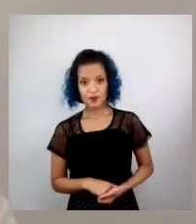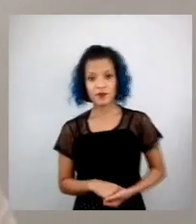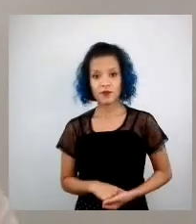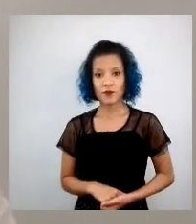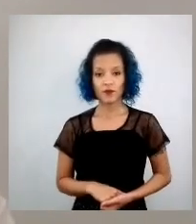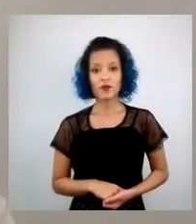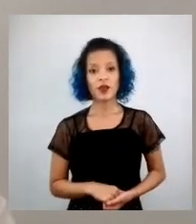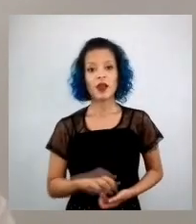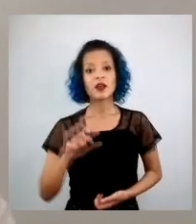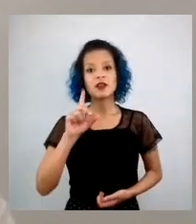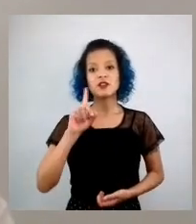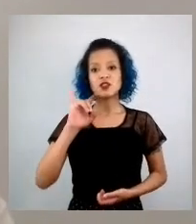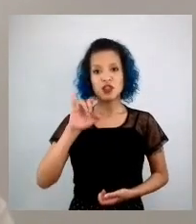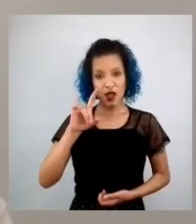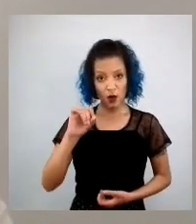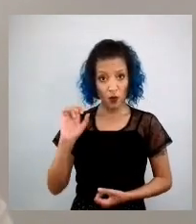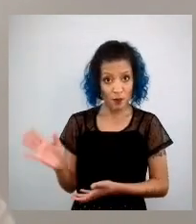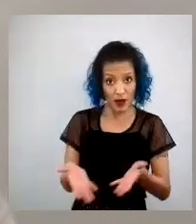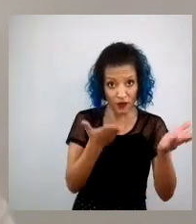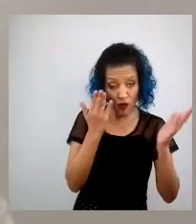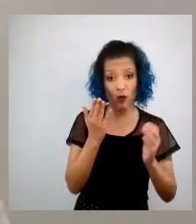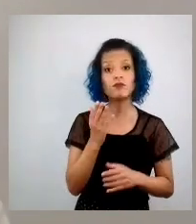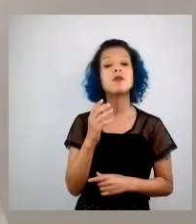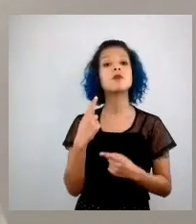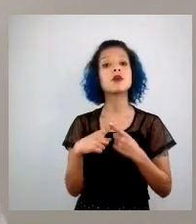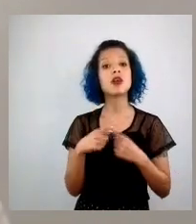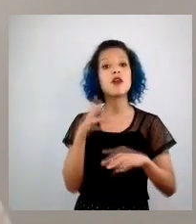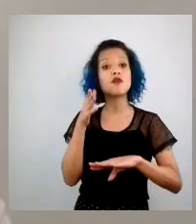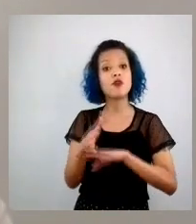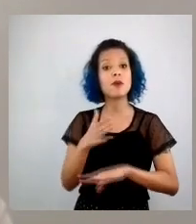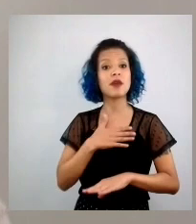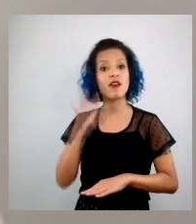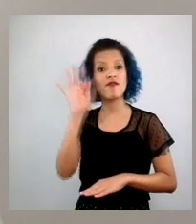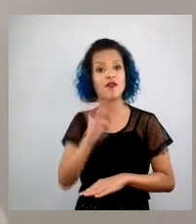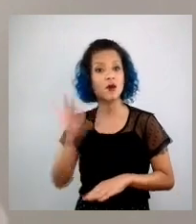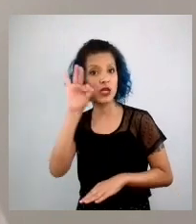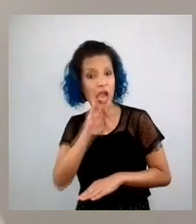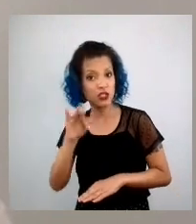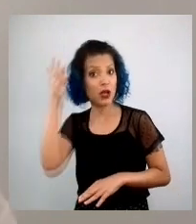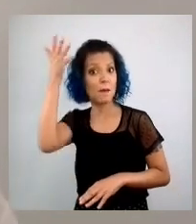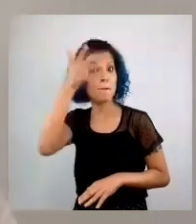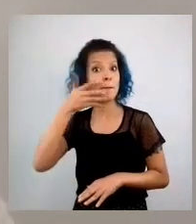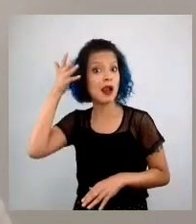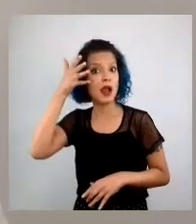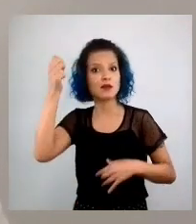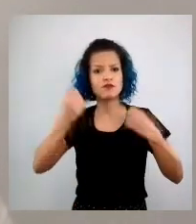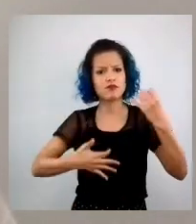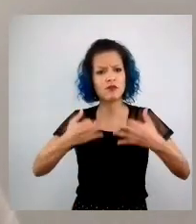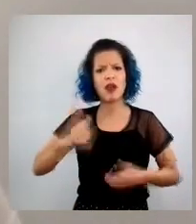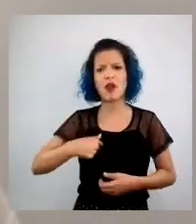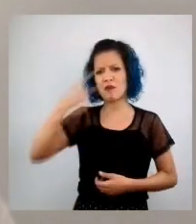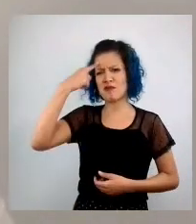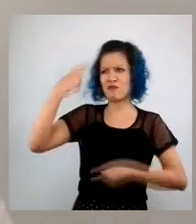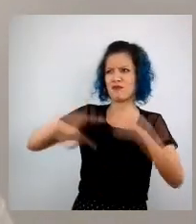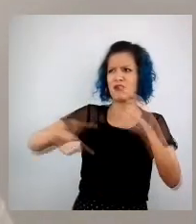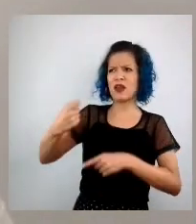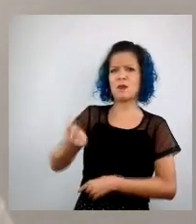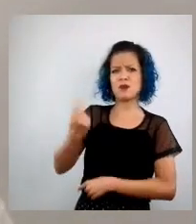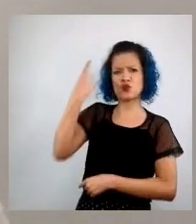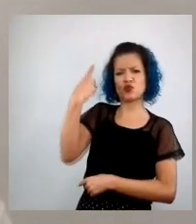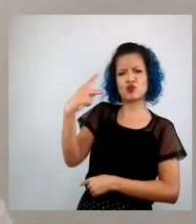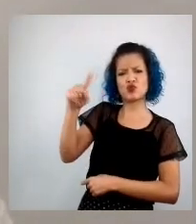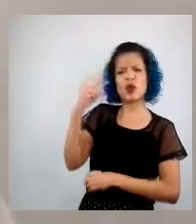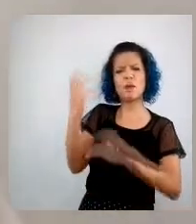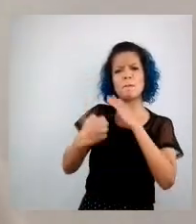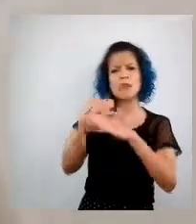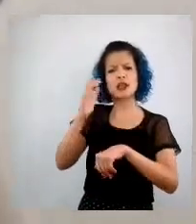palestra na faculdade que eu fazia, e eu briguei com ele, discuti, porque eu achava um absurdo as coisas que a empresa dele fazia, e depois a empresa dele que me